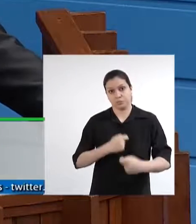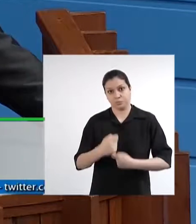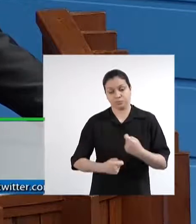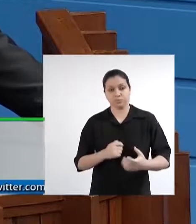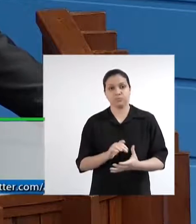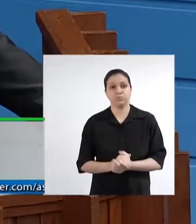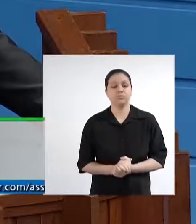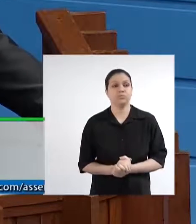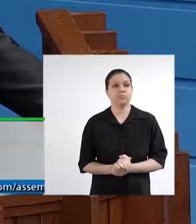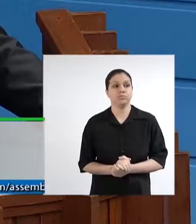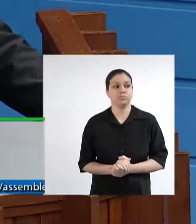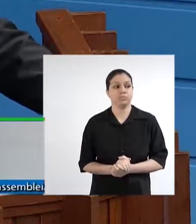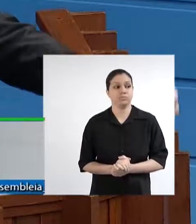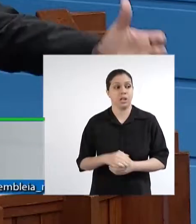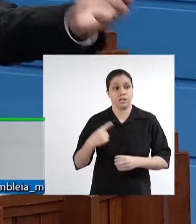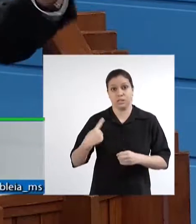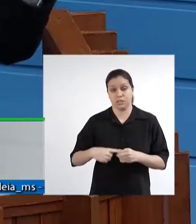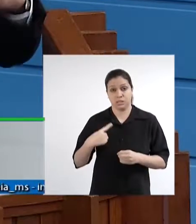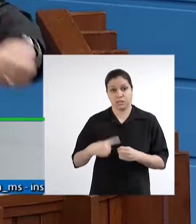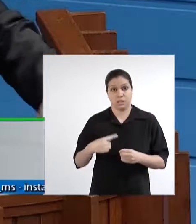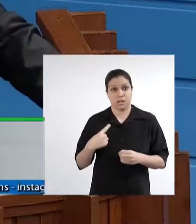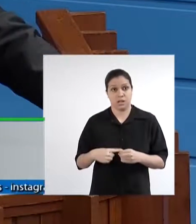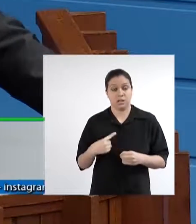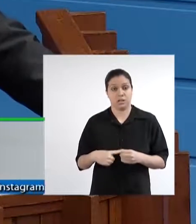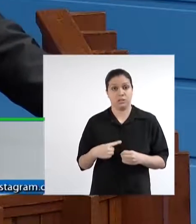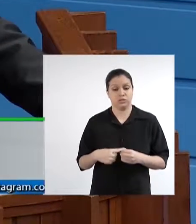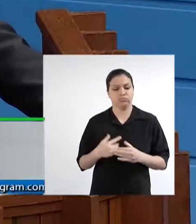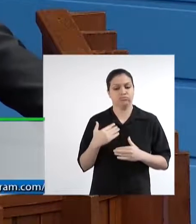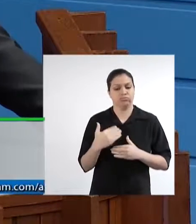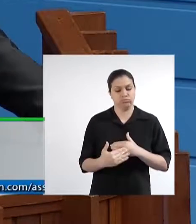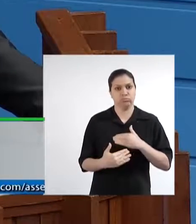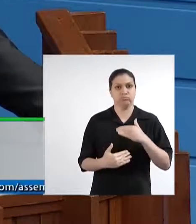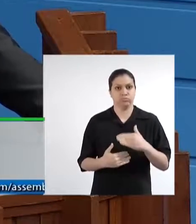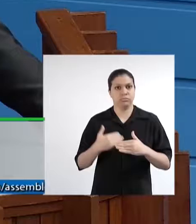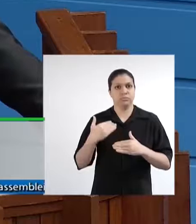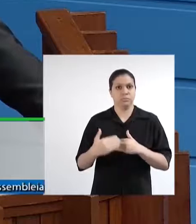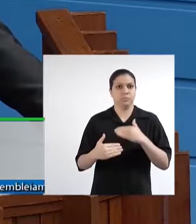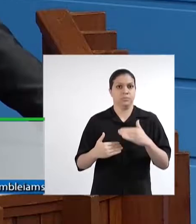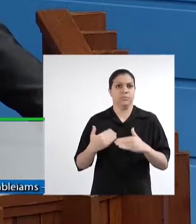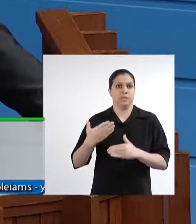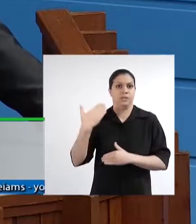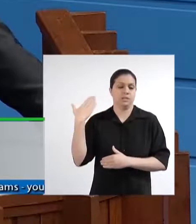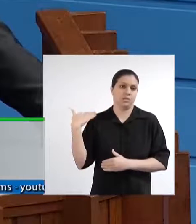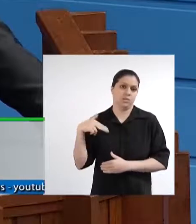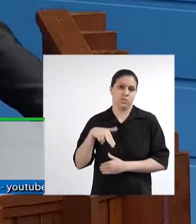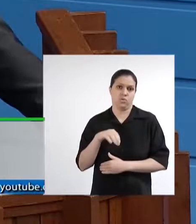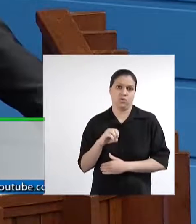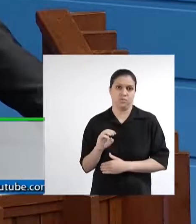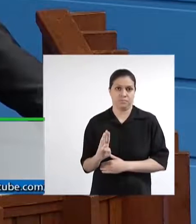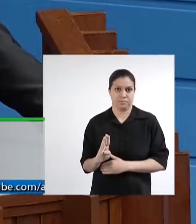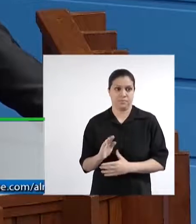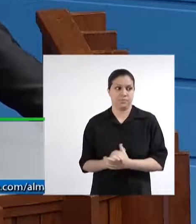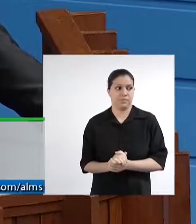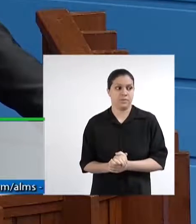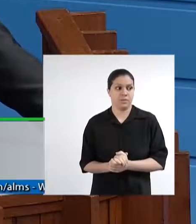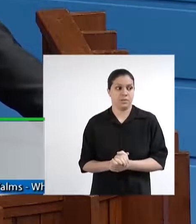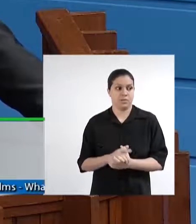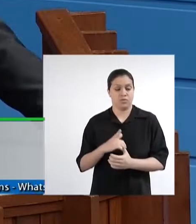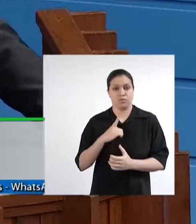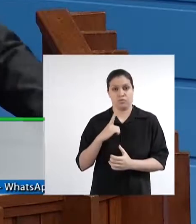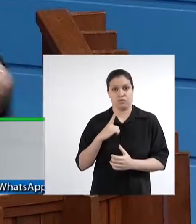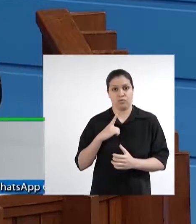Uma cidade que veio trazendo o seu desenvolvimento, a antiga NOB. Veio a ferrovia